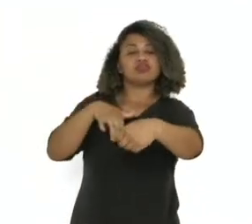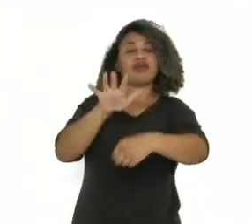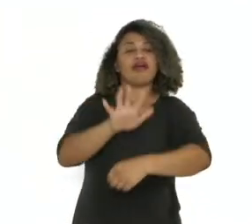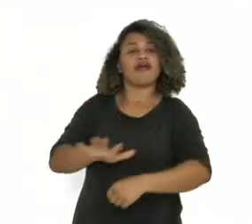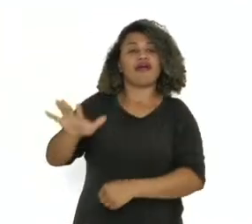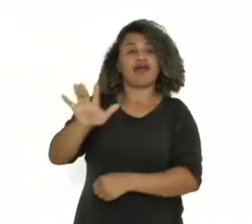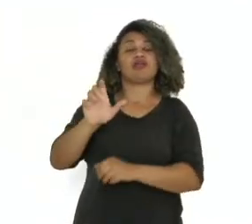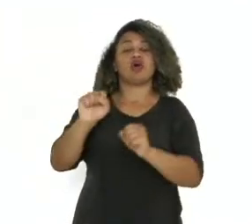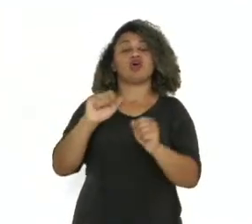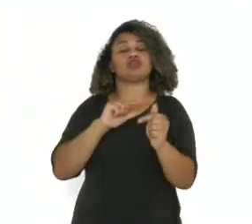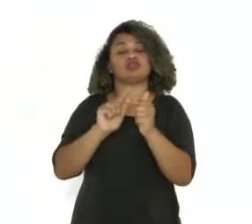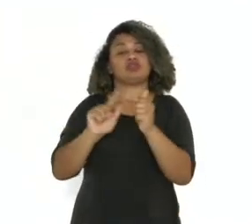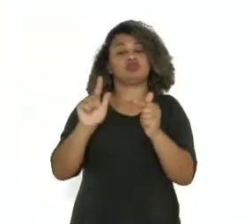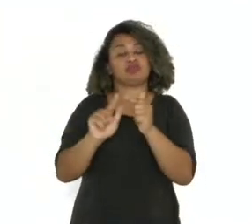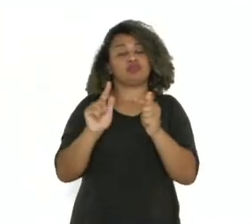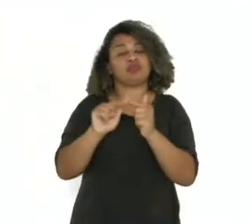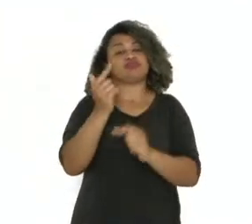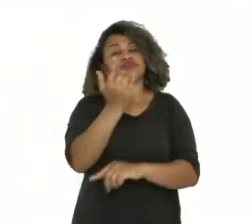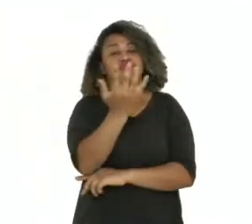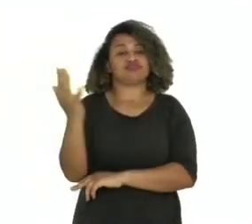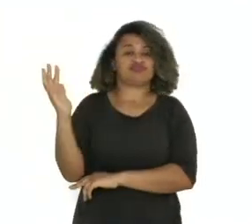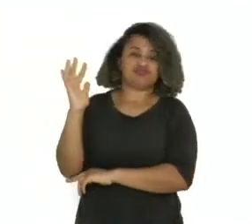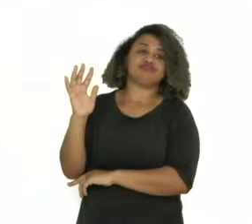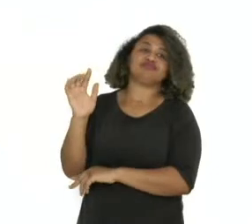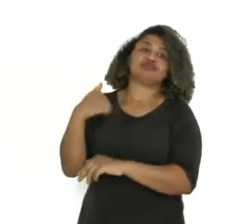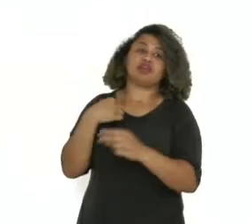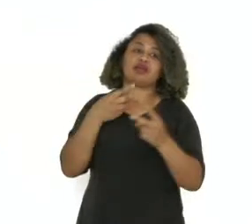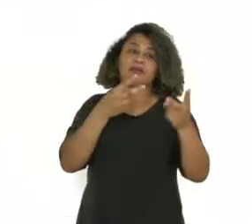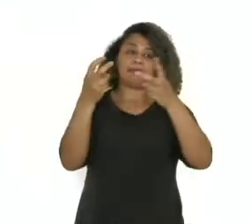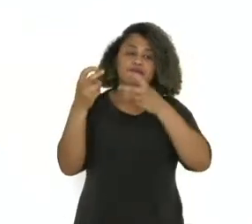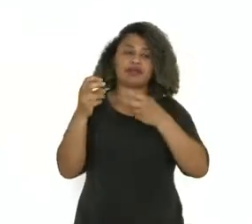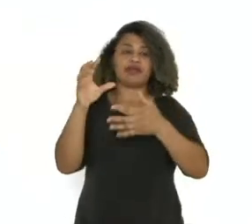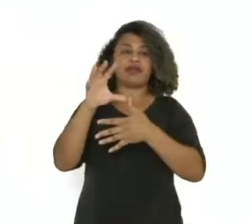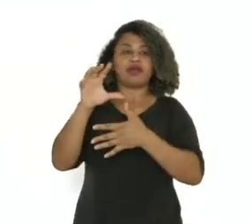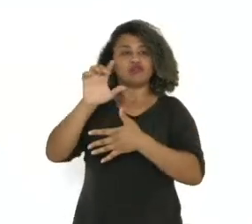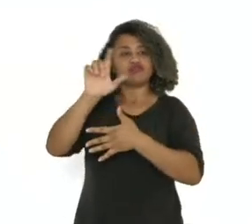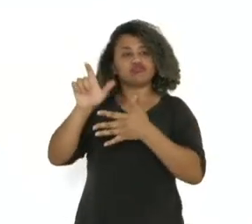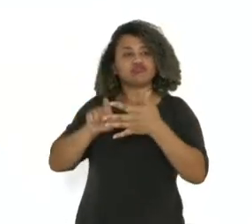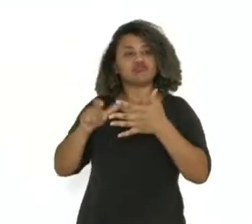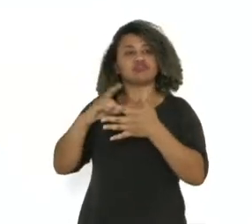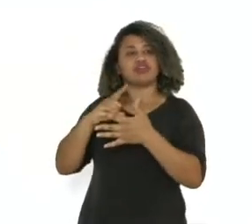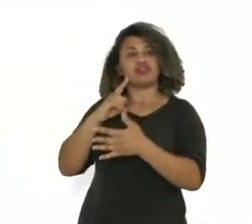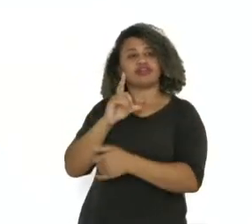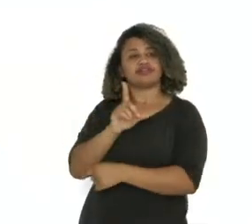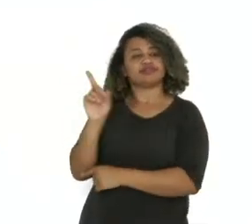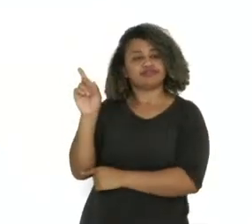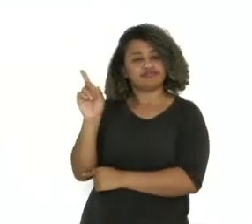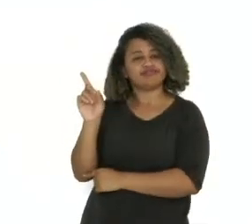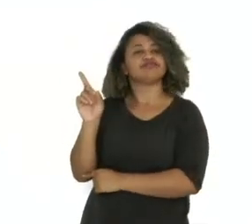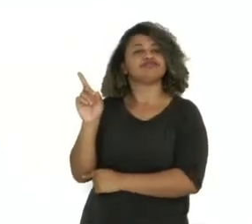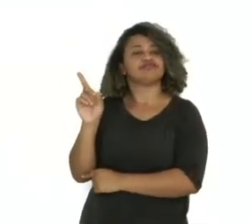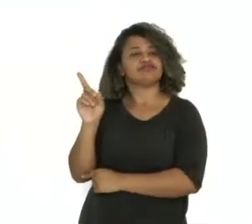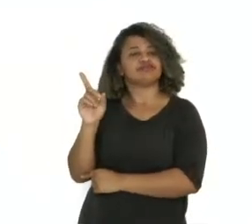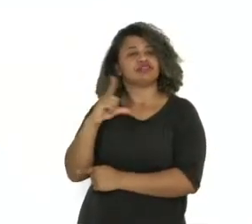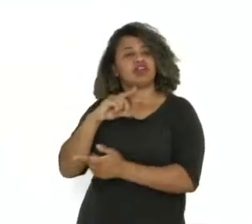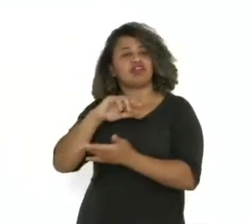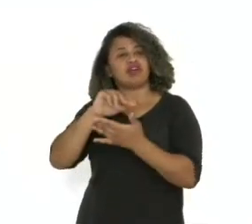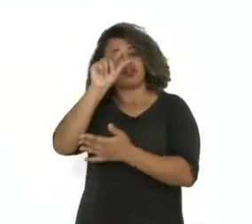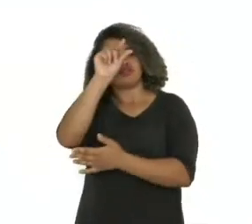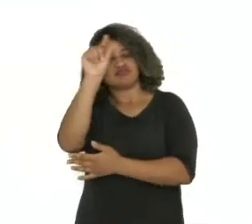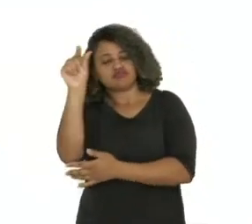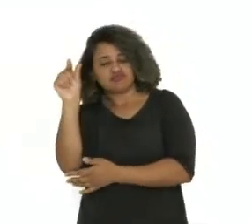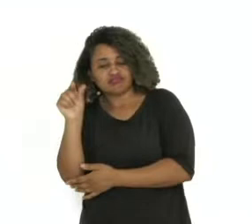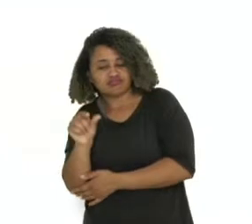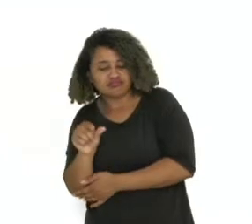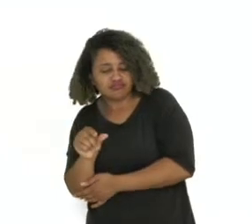gera problemas ambientais. Então, se a gente olhar aqui no mapa, a gente vai ver que são várias áreas aqui